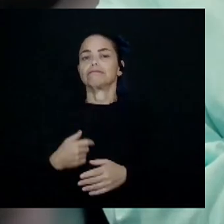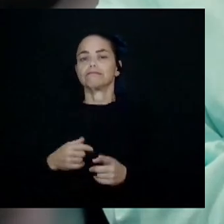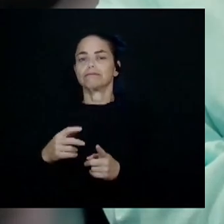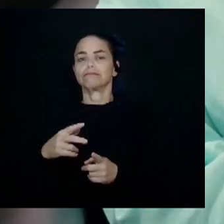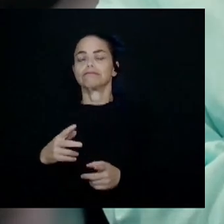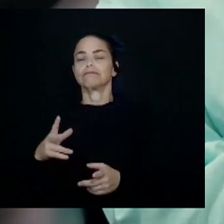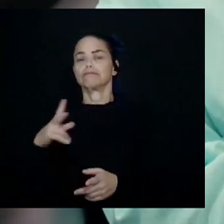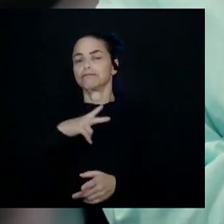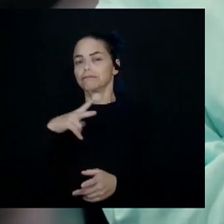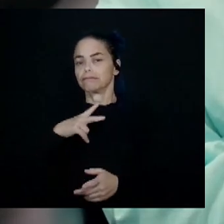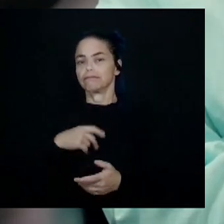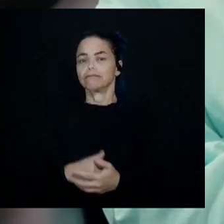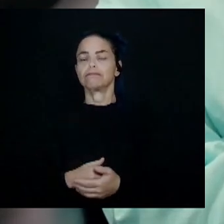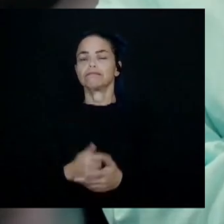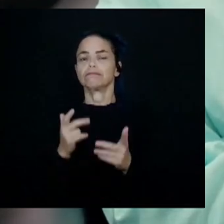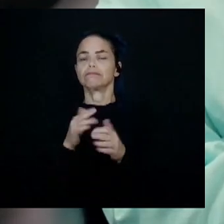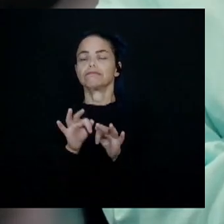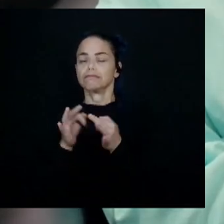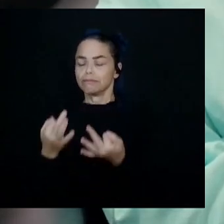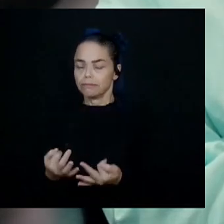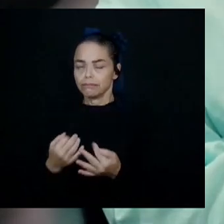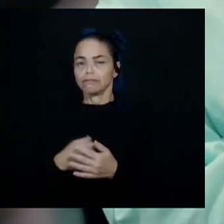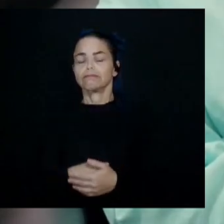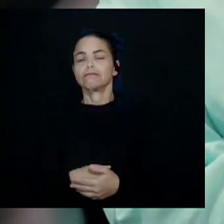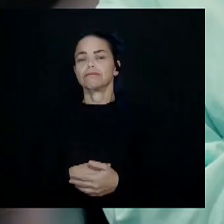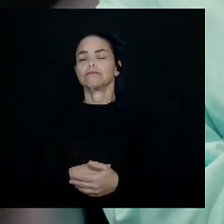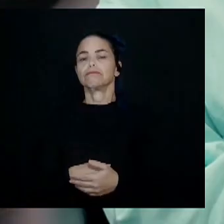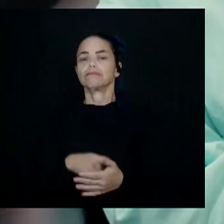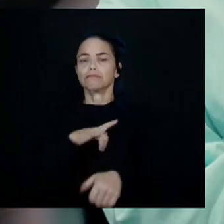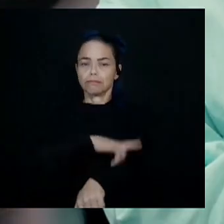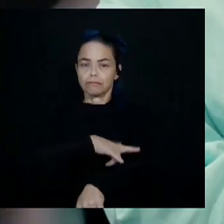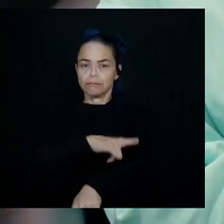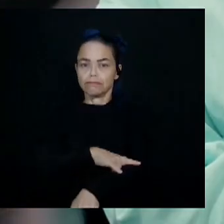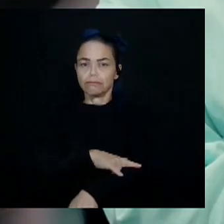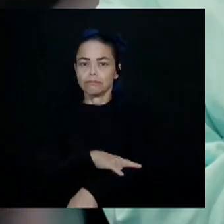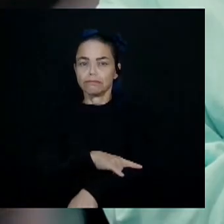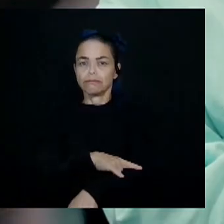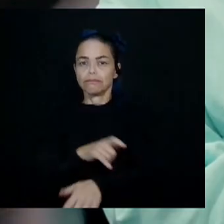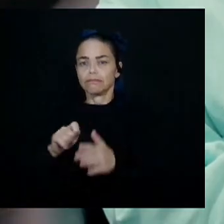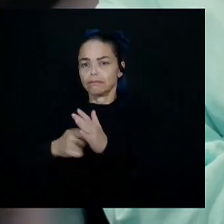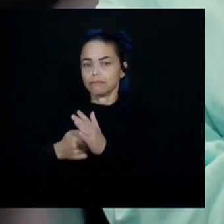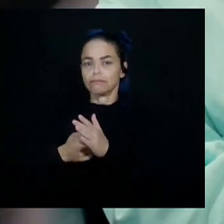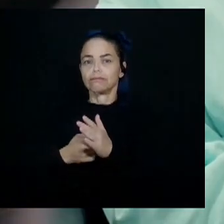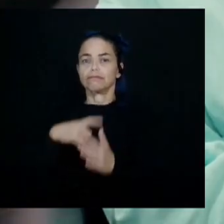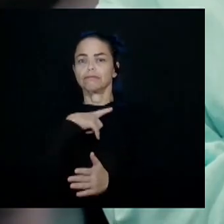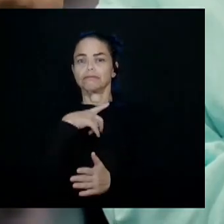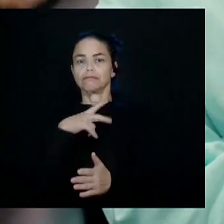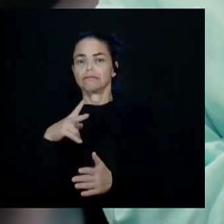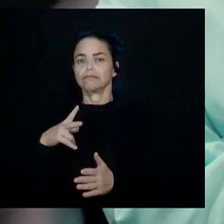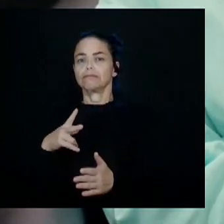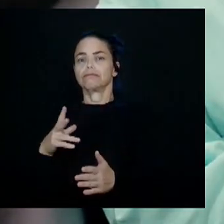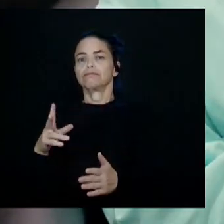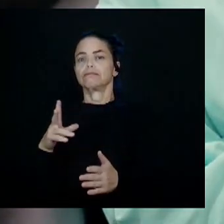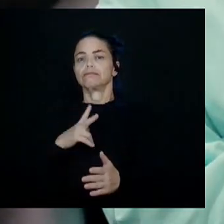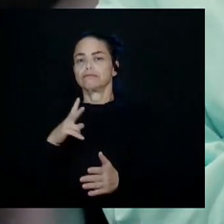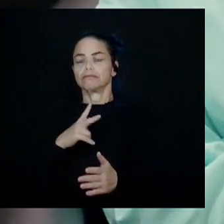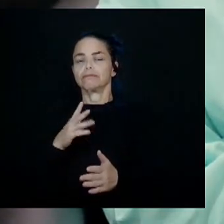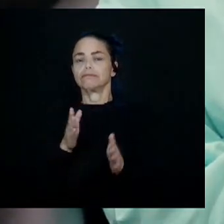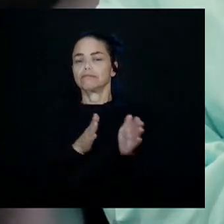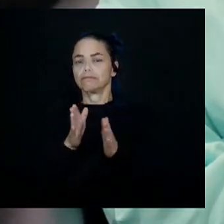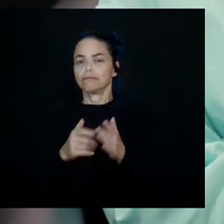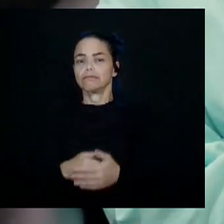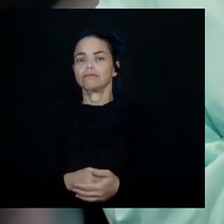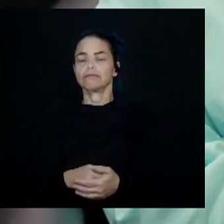começam com coisas simples. Eu vou ao banheiro, eu fecho a minha porta, eu tenho o meu momento. Sinais de alerta